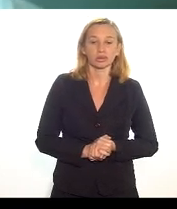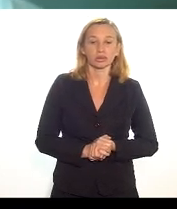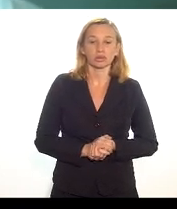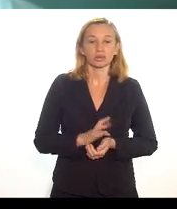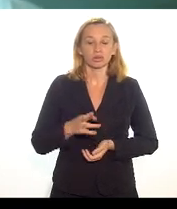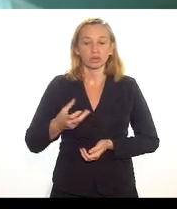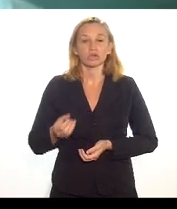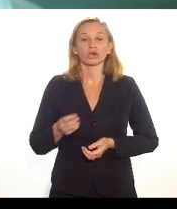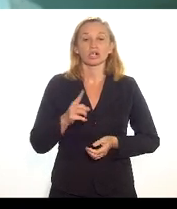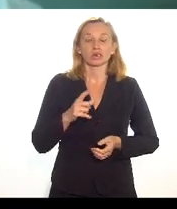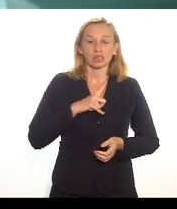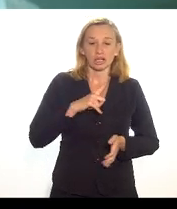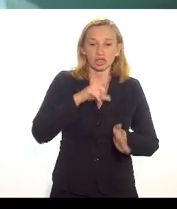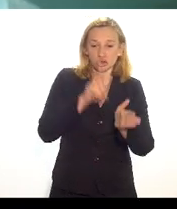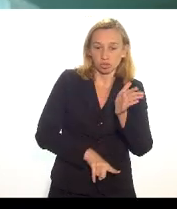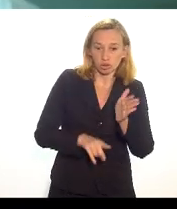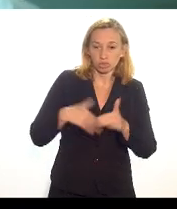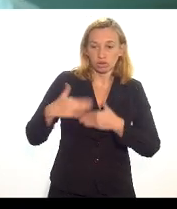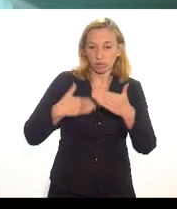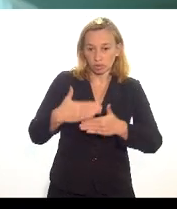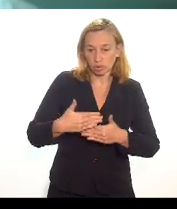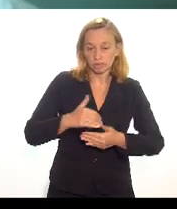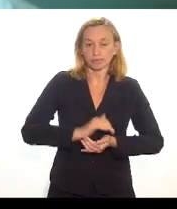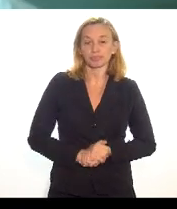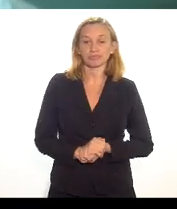concessão ele tem reduzido ao longo do tempo.